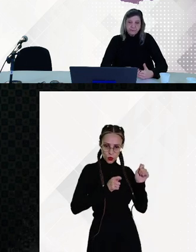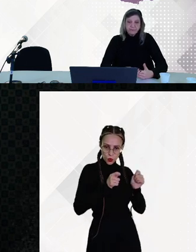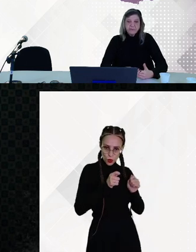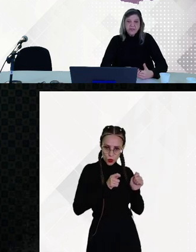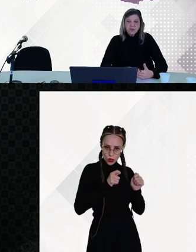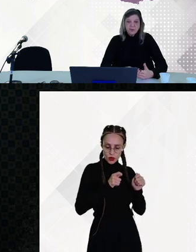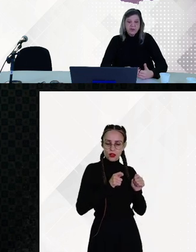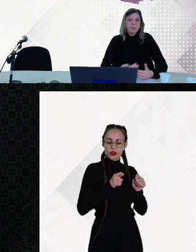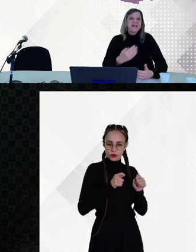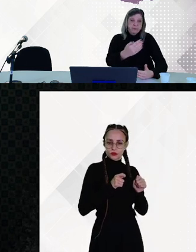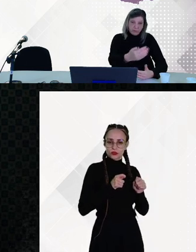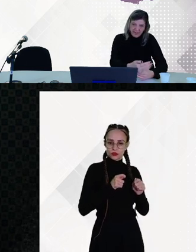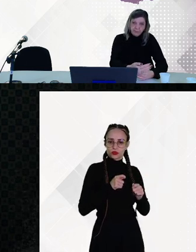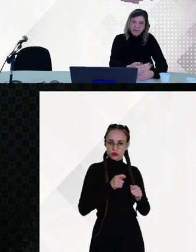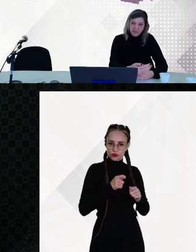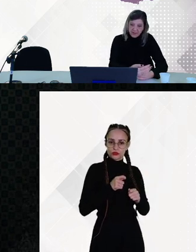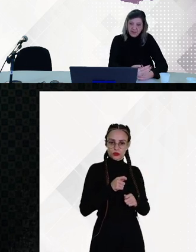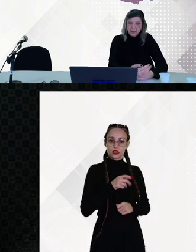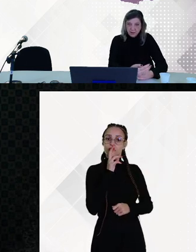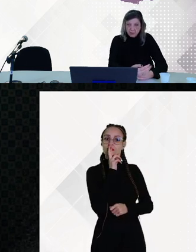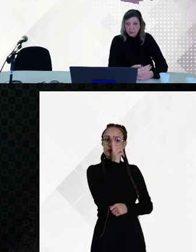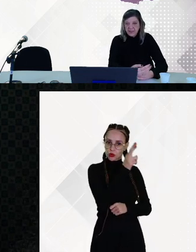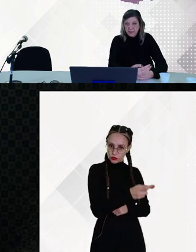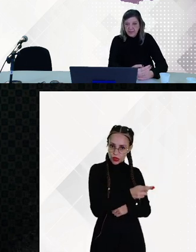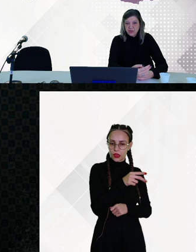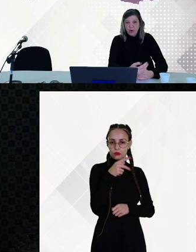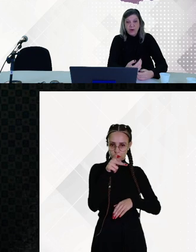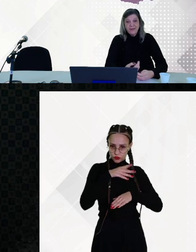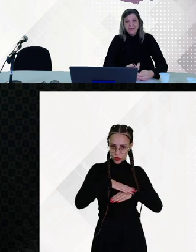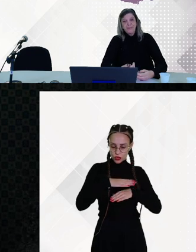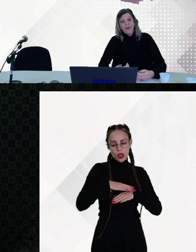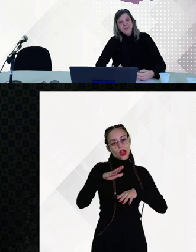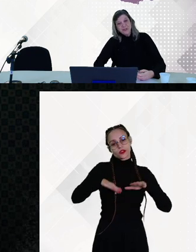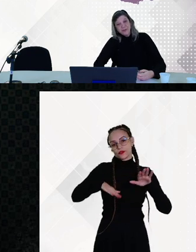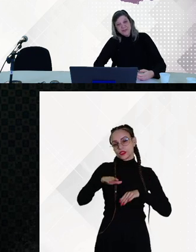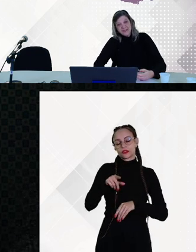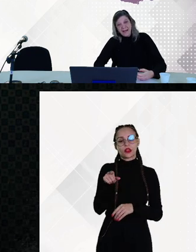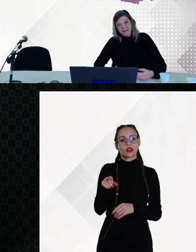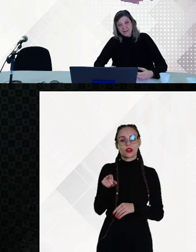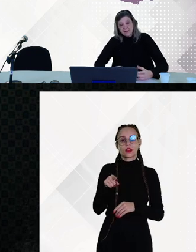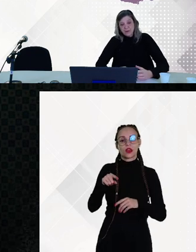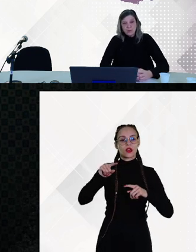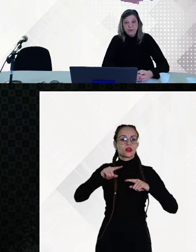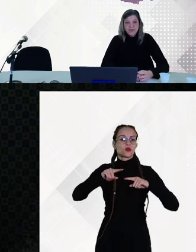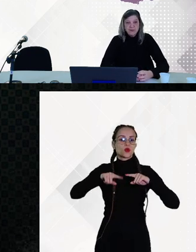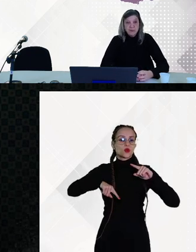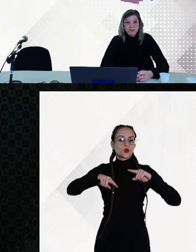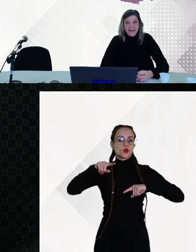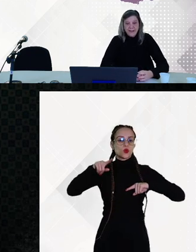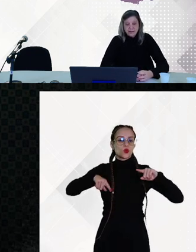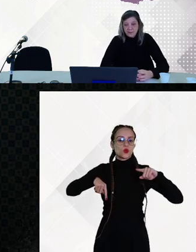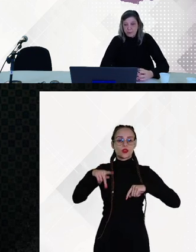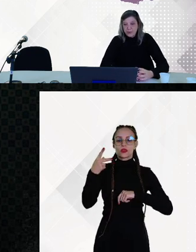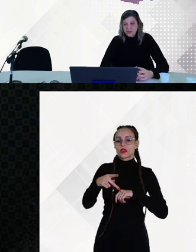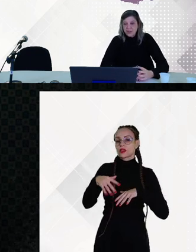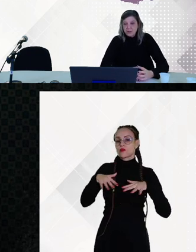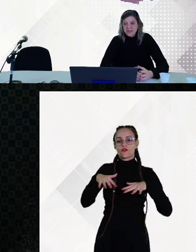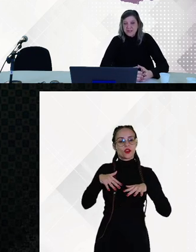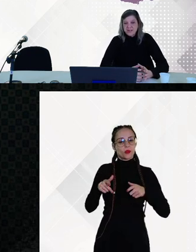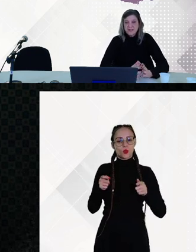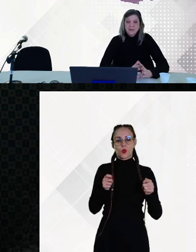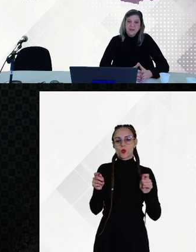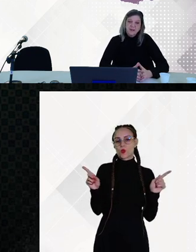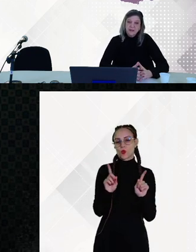tônus de uma forma a responder para você voluntariamente, ora, ele pode oscilar com movimento involuntário. Então, por isso, a